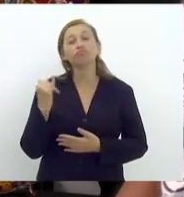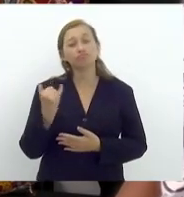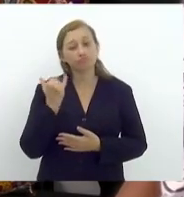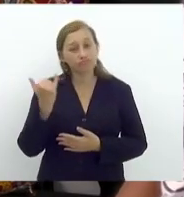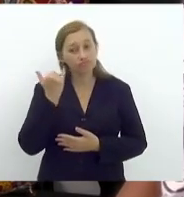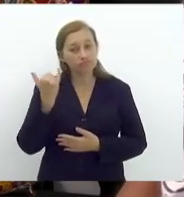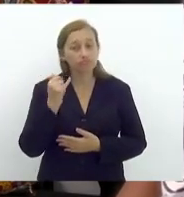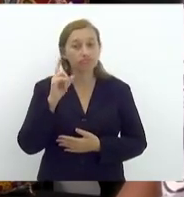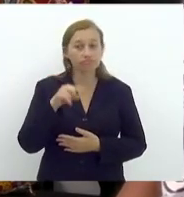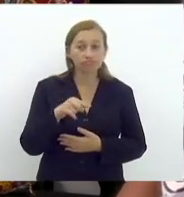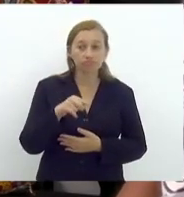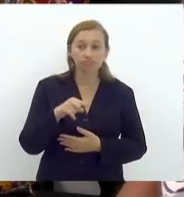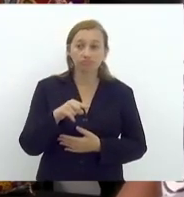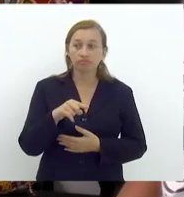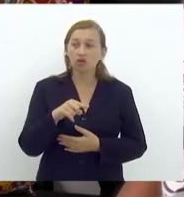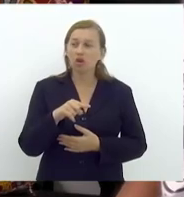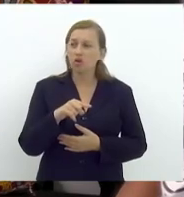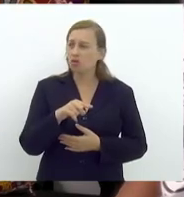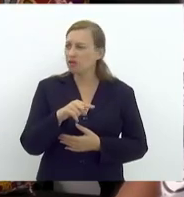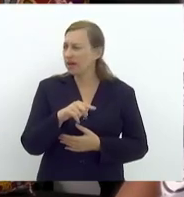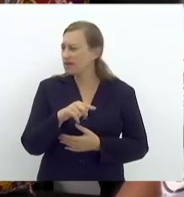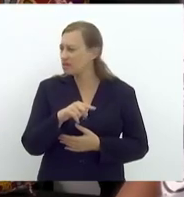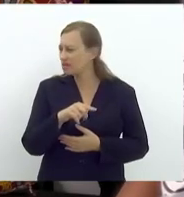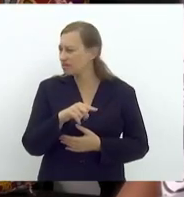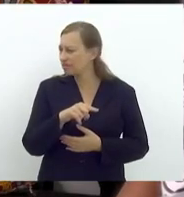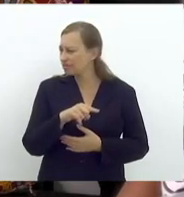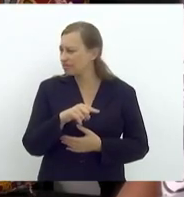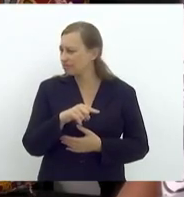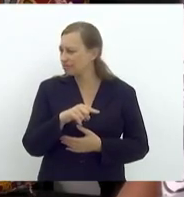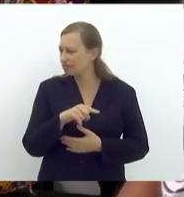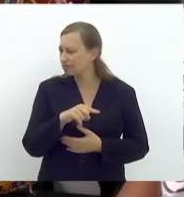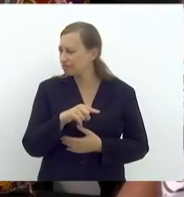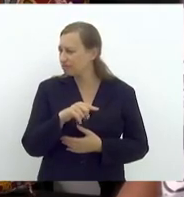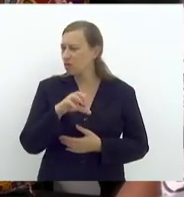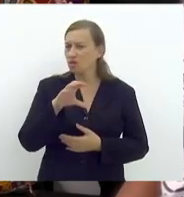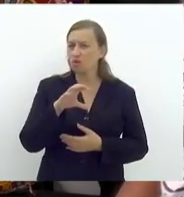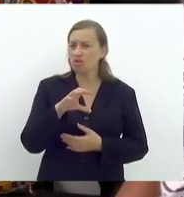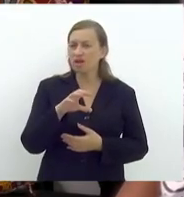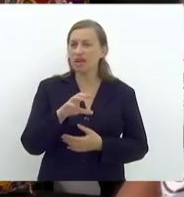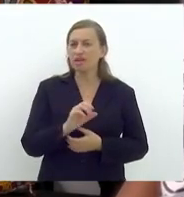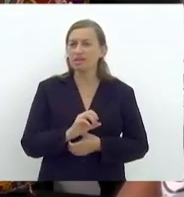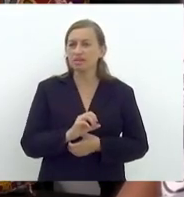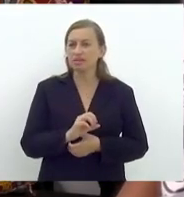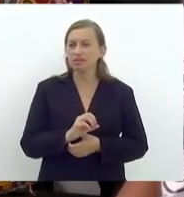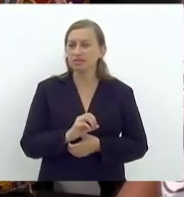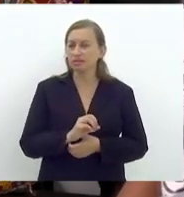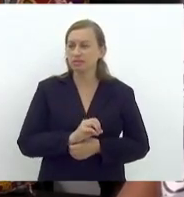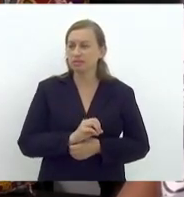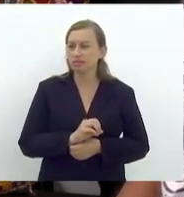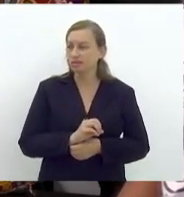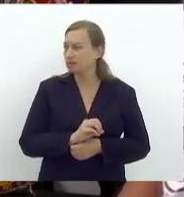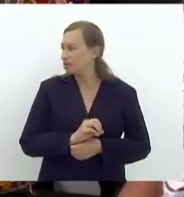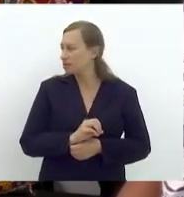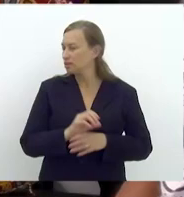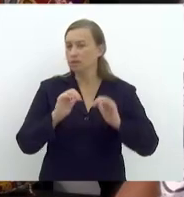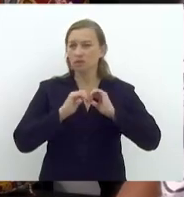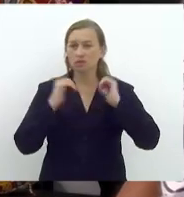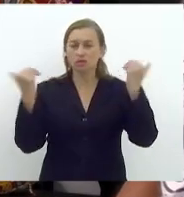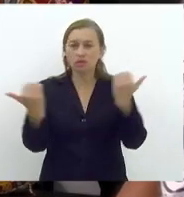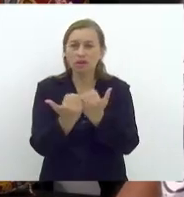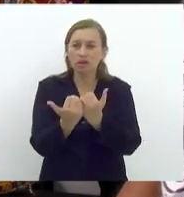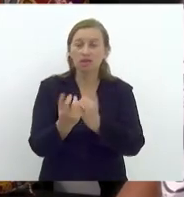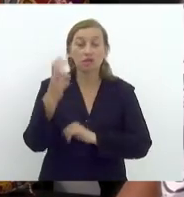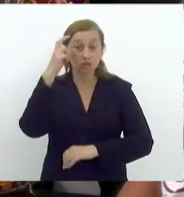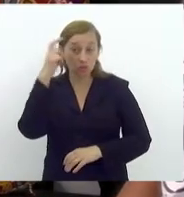que é a Conferência Nacional de Cultura que produz o Plano Nacional de Cultura e as metas né serem